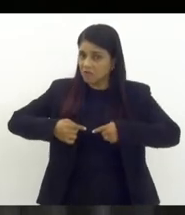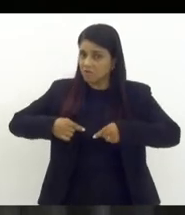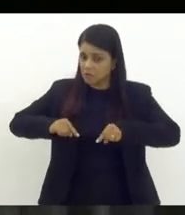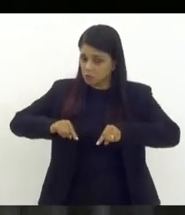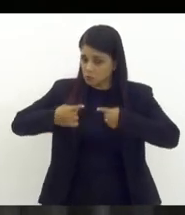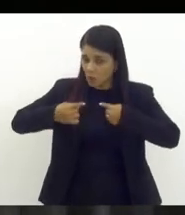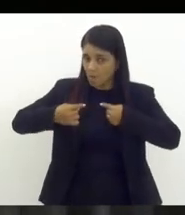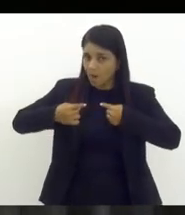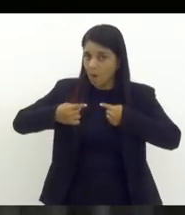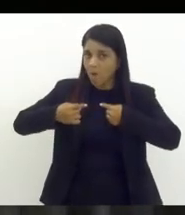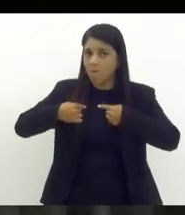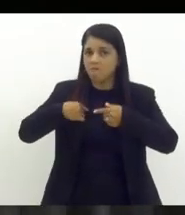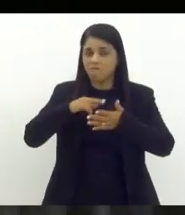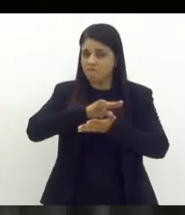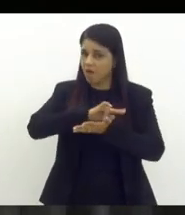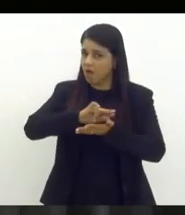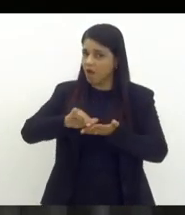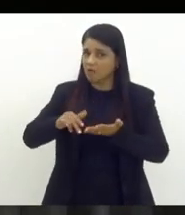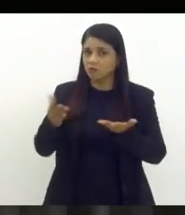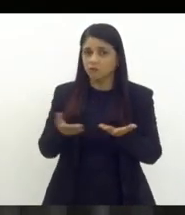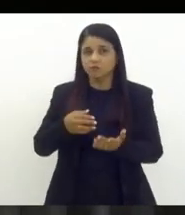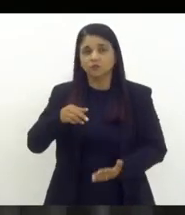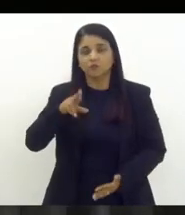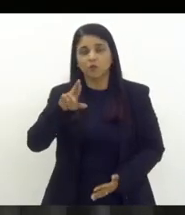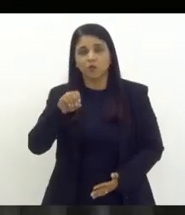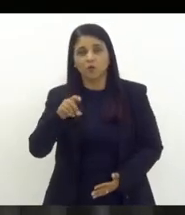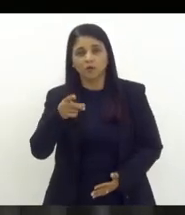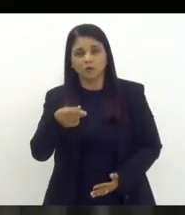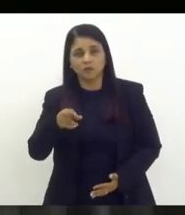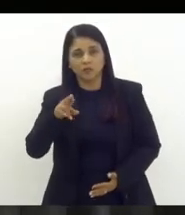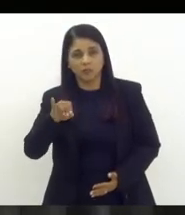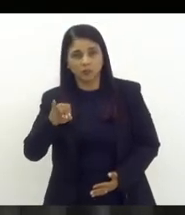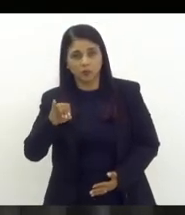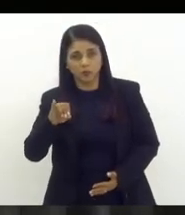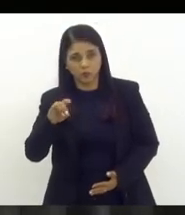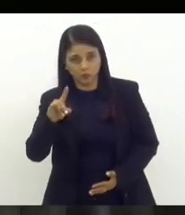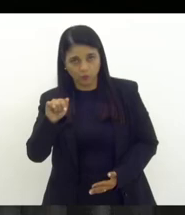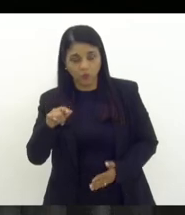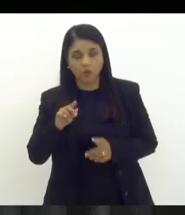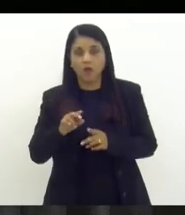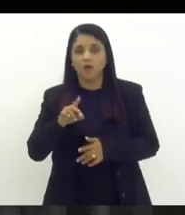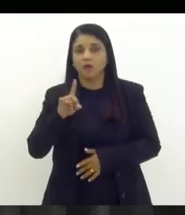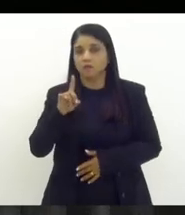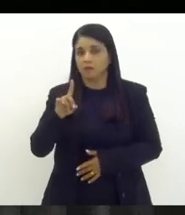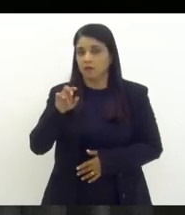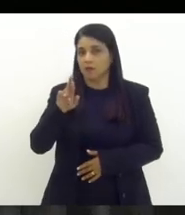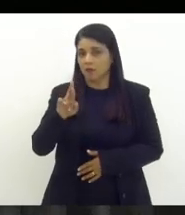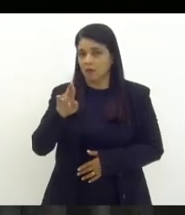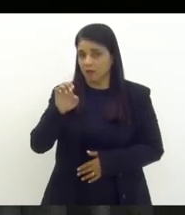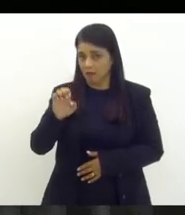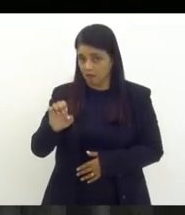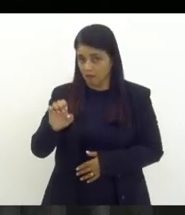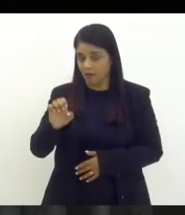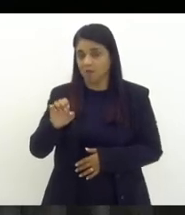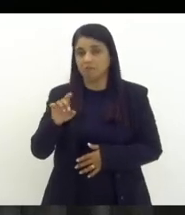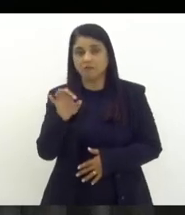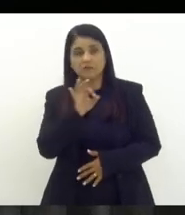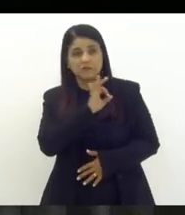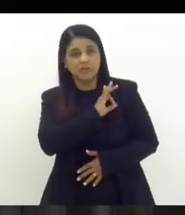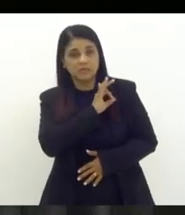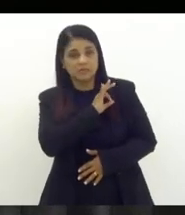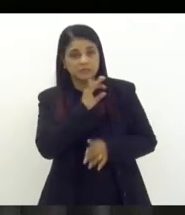Dr Rodrigo hoje tá à frente da DRE que é uma delegacia importante é uma delegacia que tem um uma